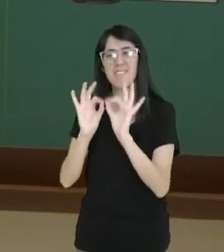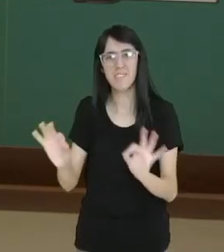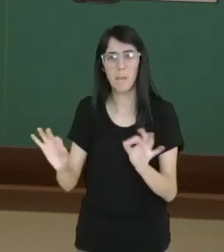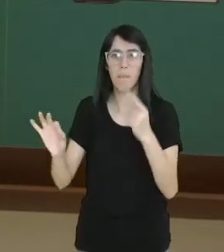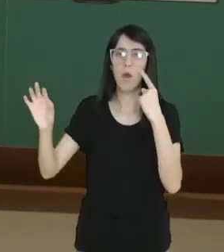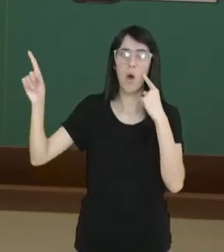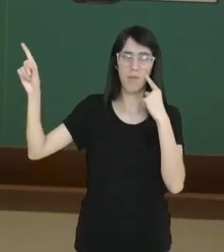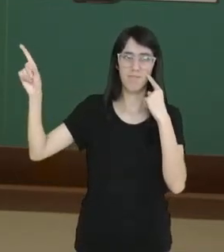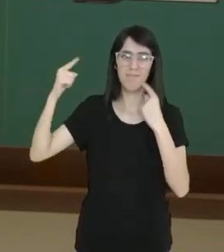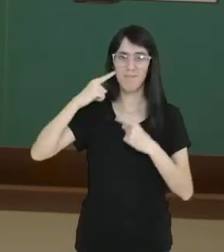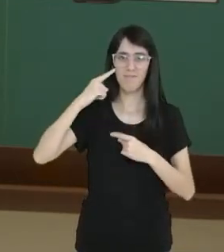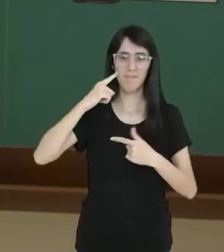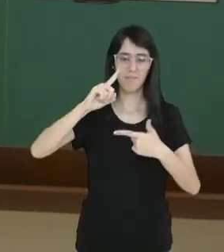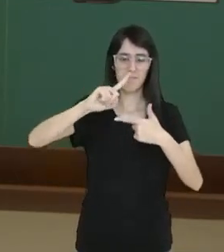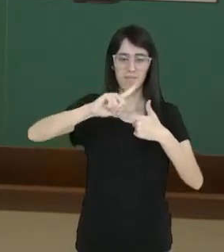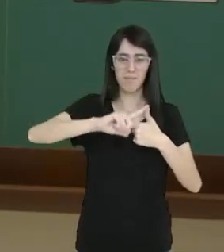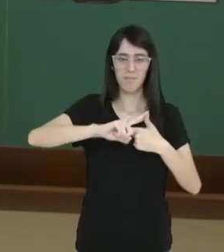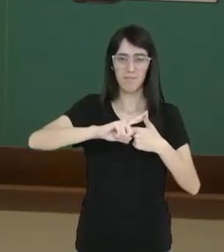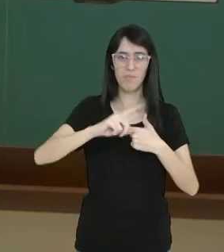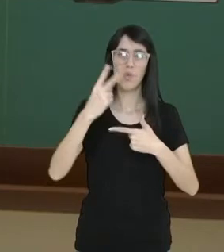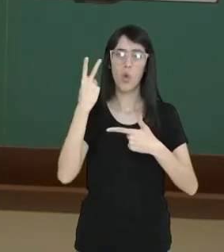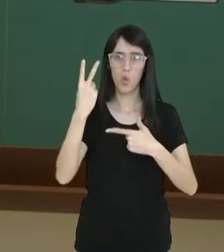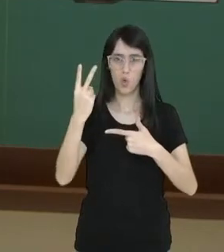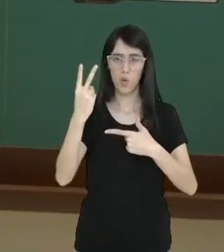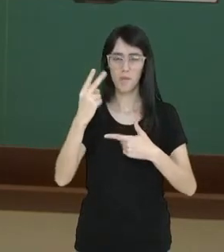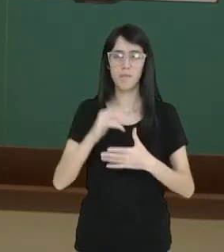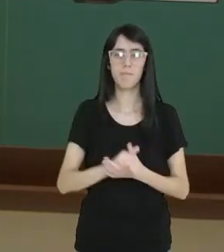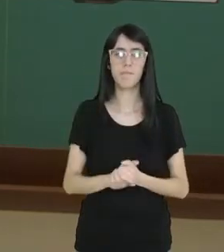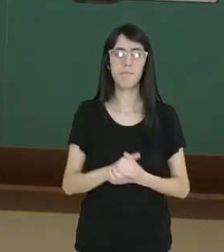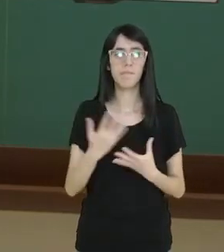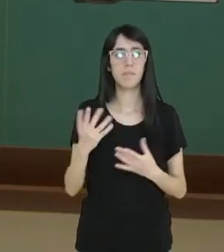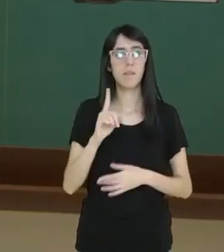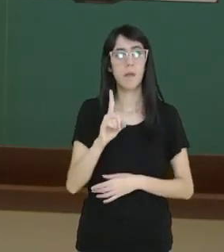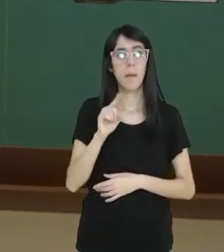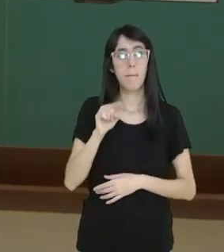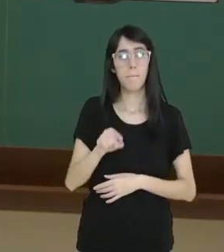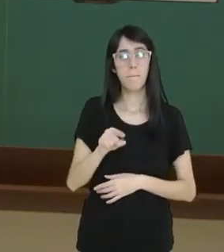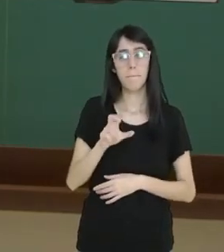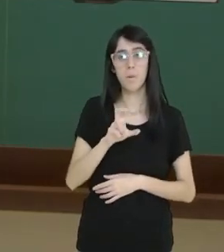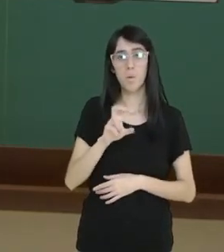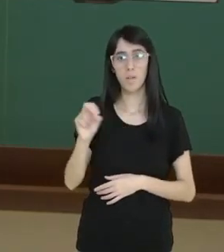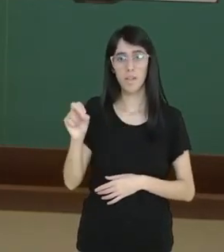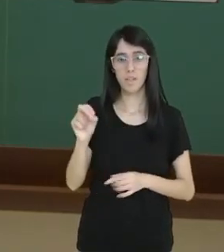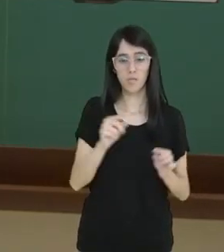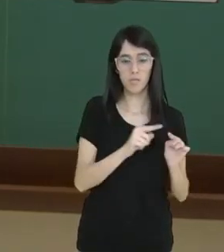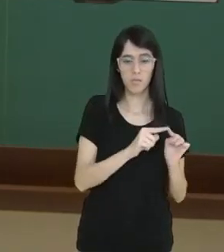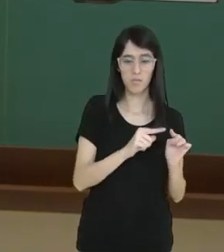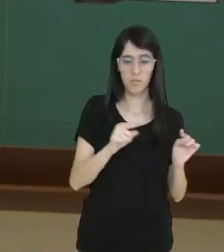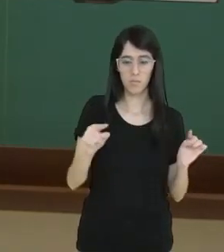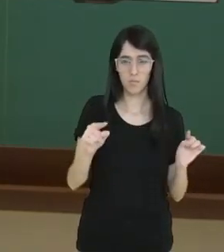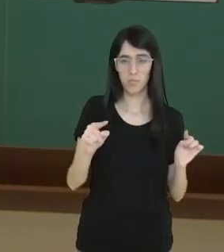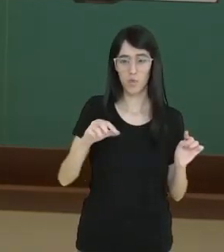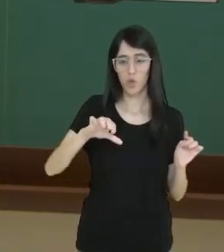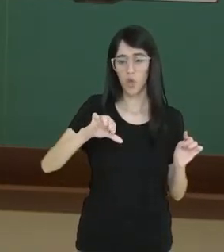ok? Então, o que eu tenho? 1.500 metros é o comprimento do teleférico 1, 900 metros de altura.